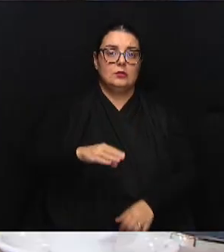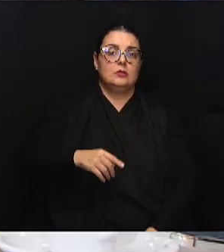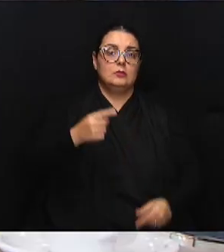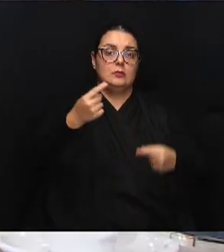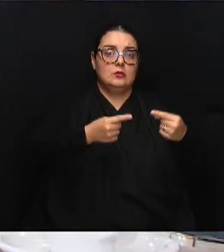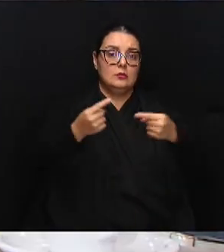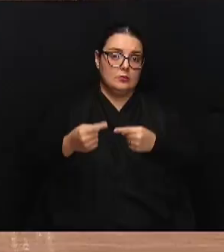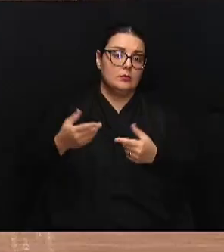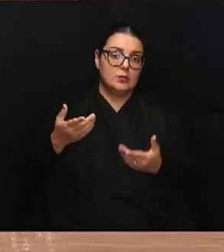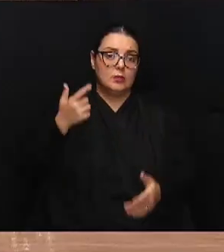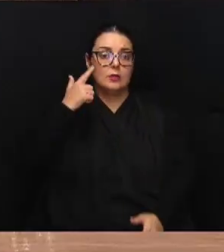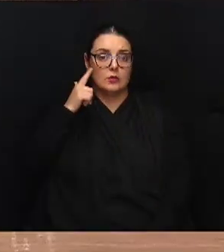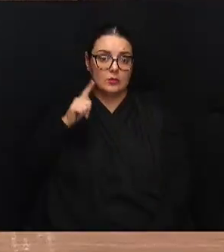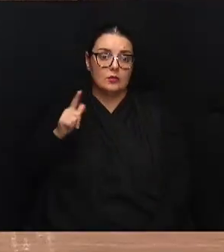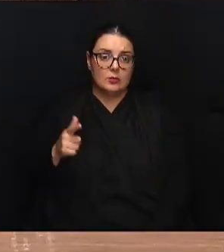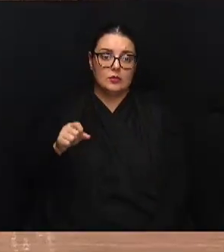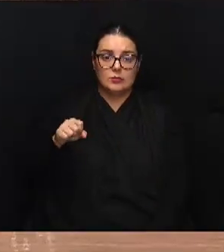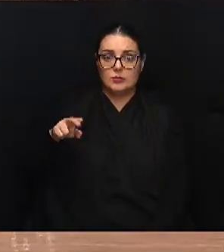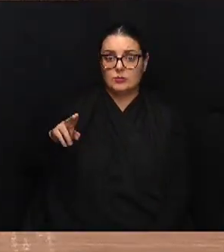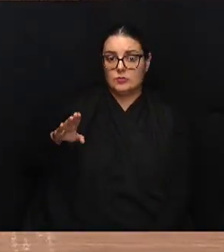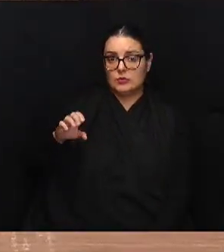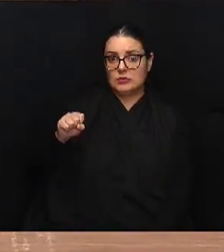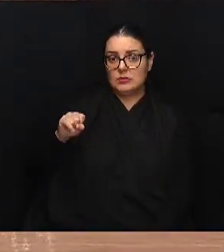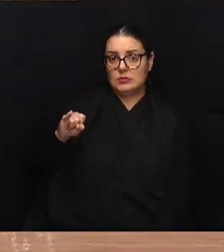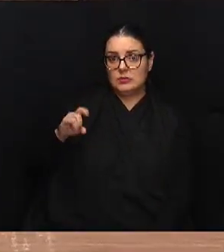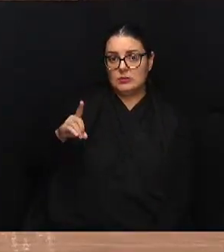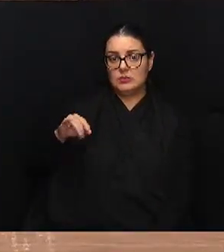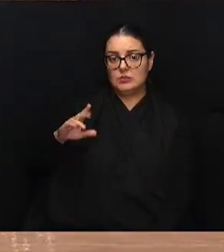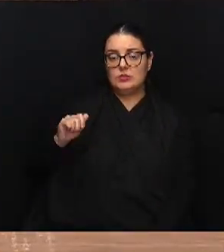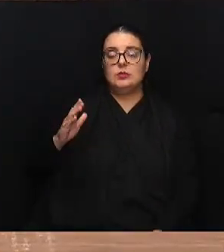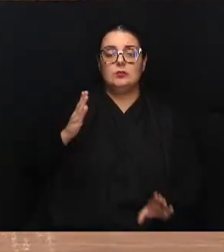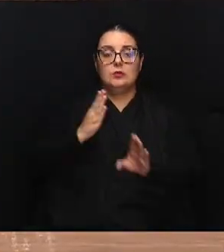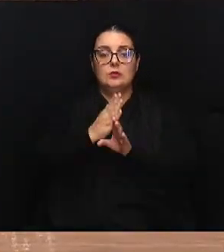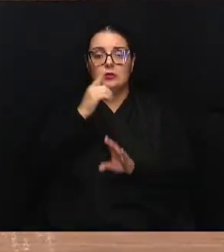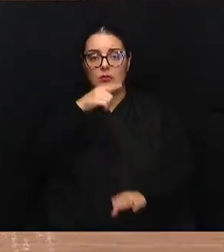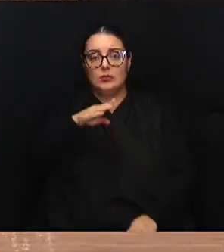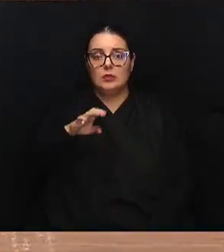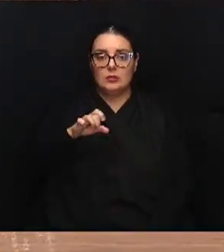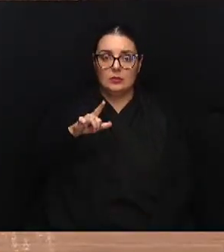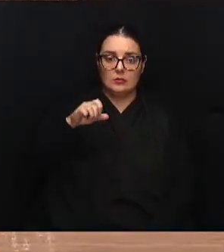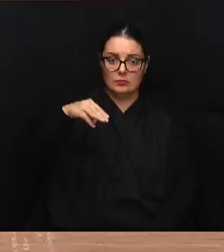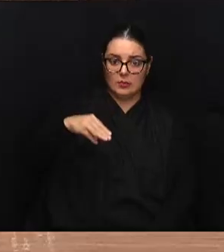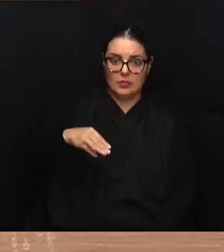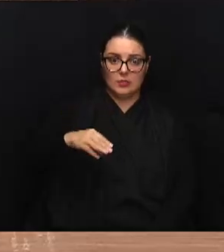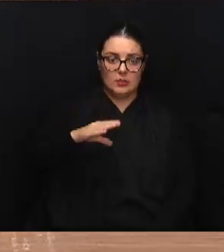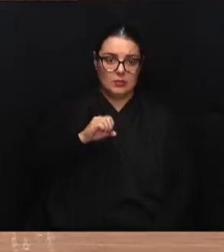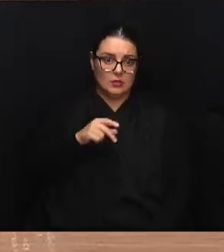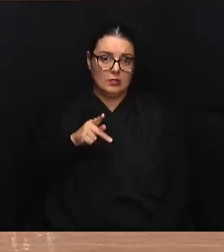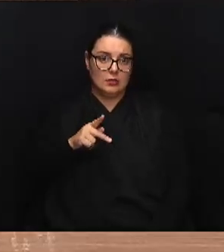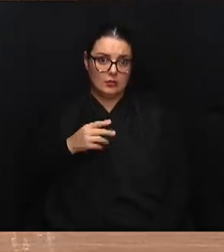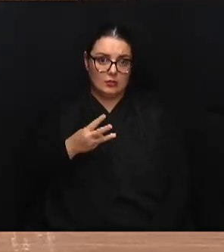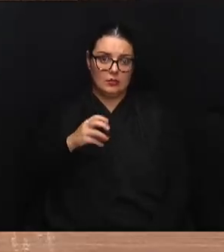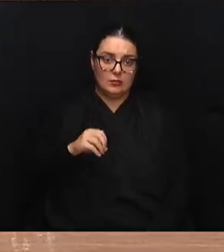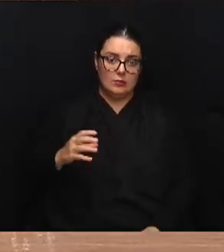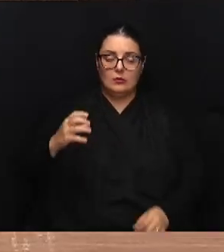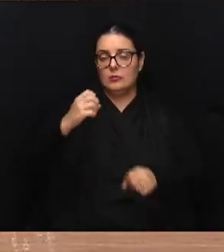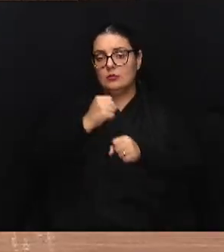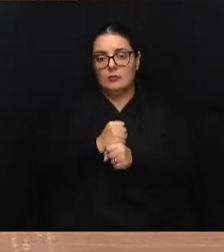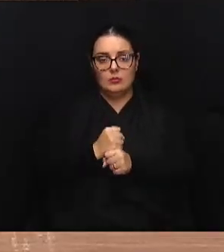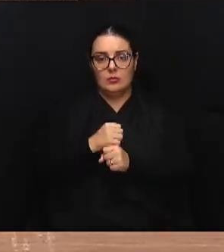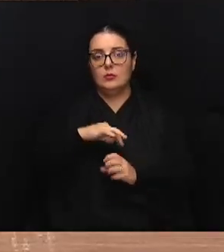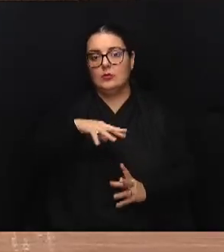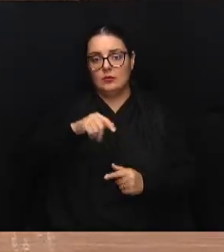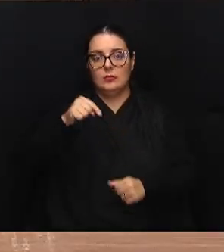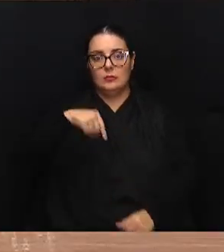discutir e, obviamente, subsidiar o encontro que vai acontecer lá em Belém, né, da COP30, que vai reunir o mundo inteiro